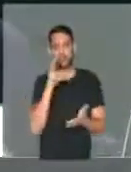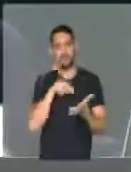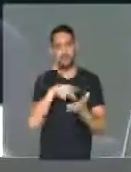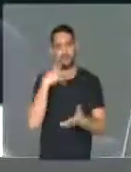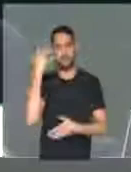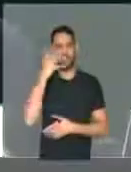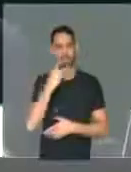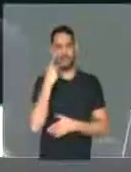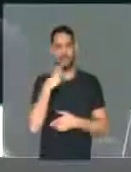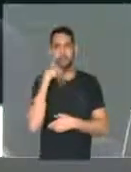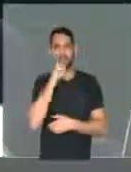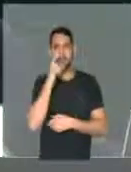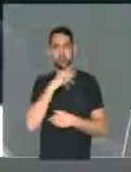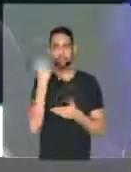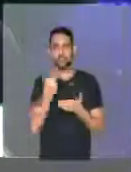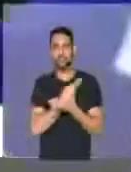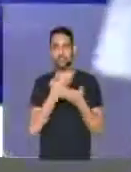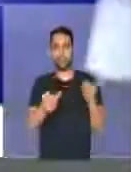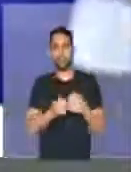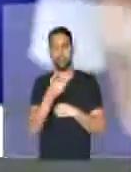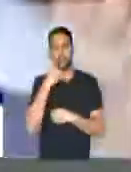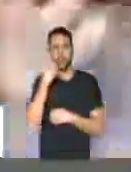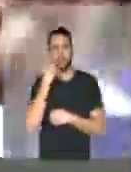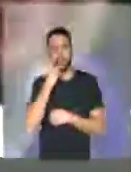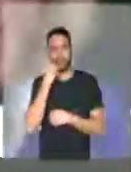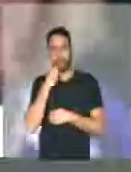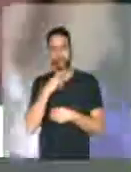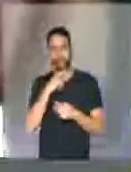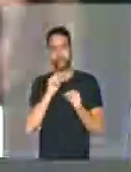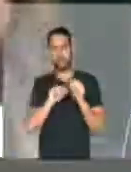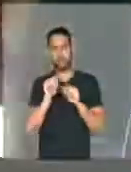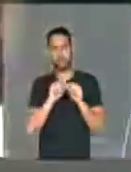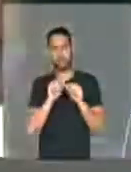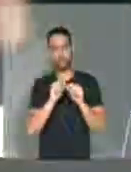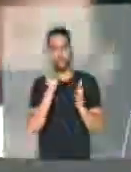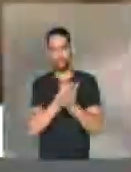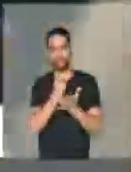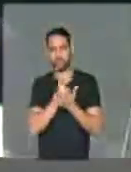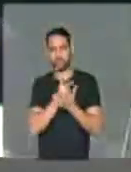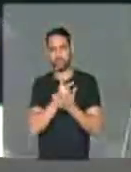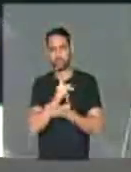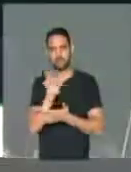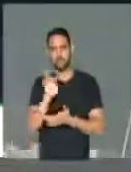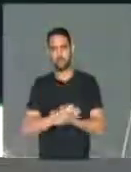fazendo discursos mentirosos, como foi agora há pouco o deputado que é serviçal do PT. Obrigado.